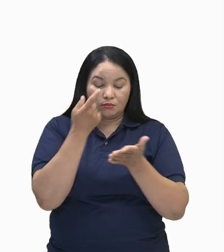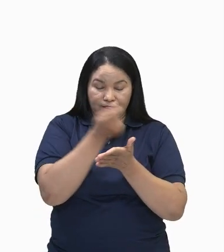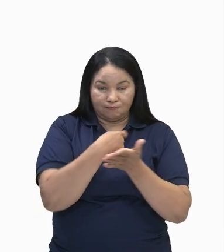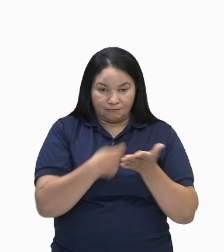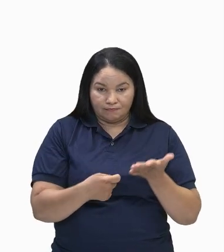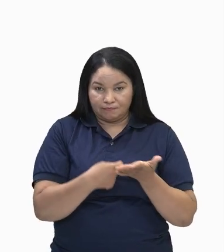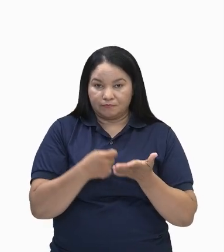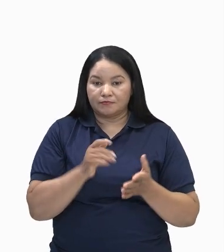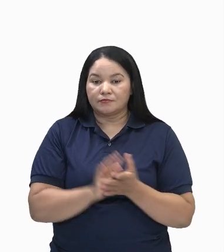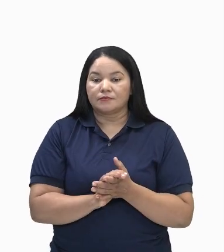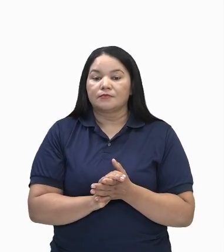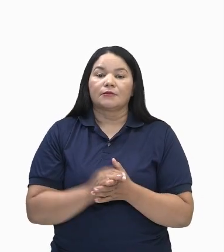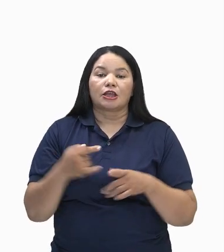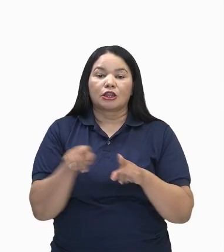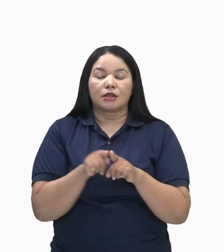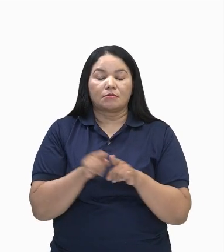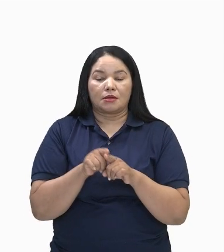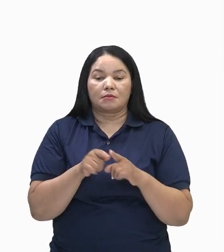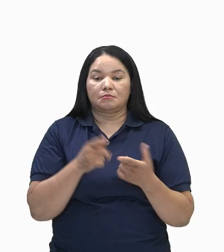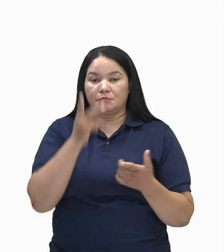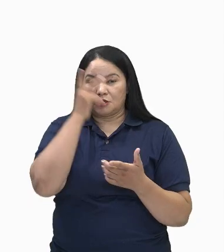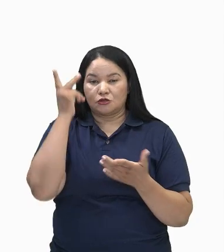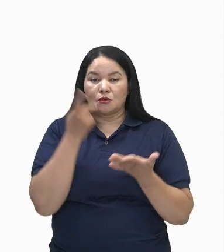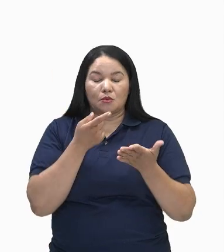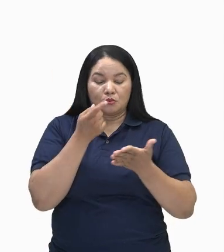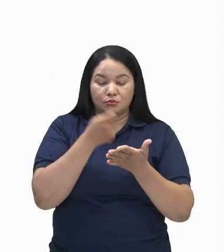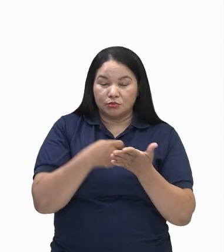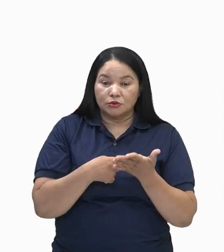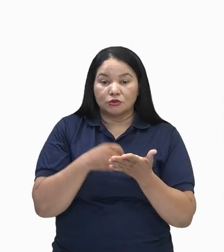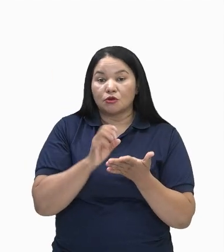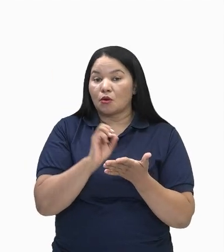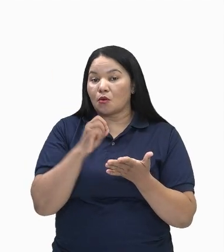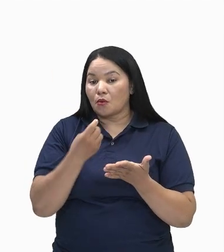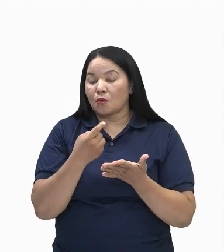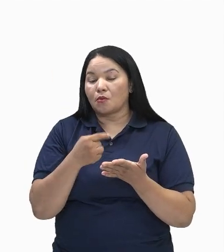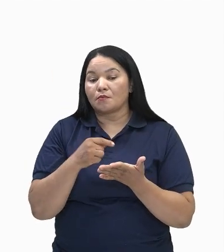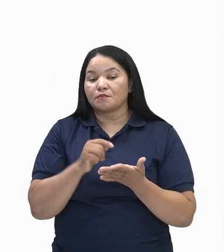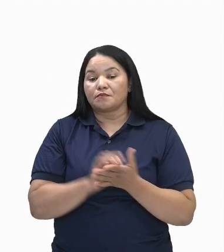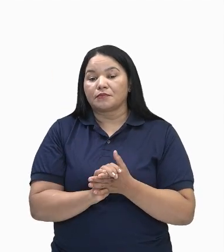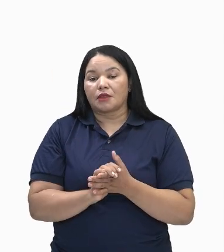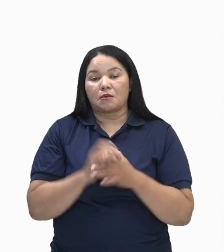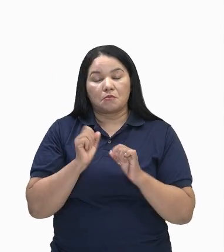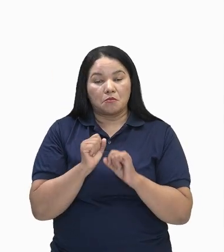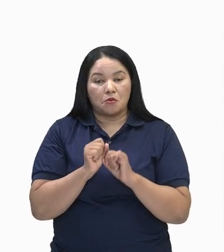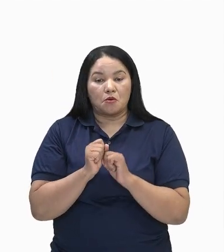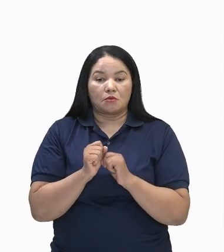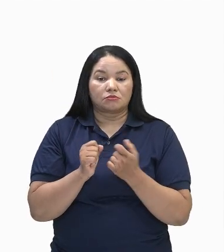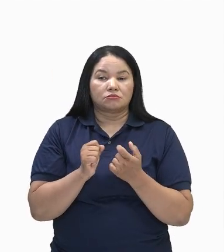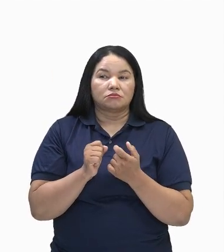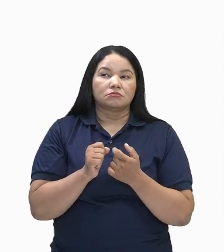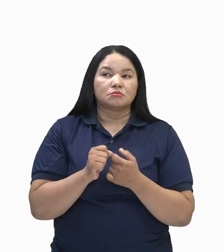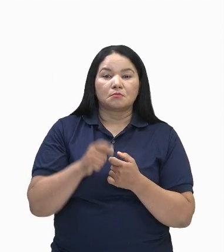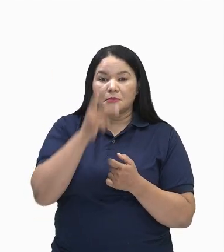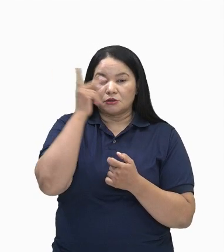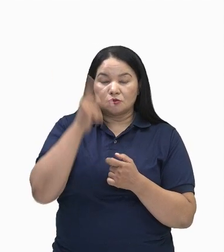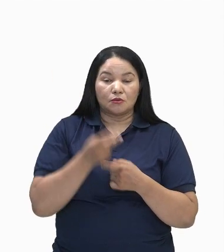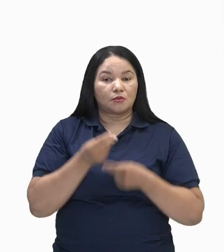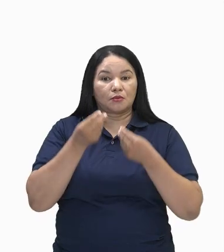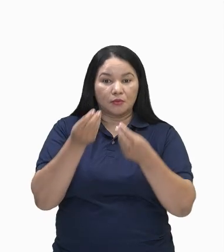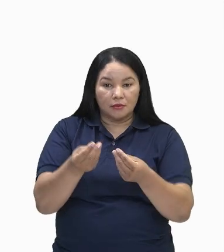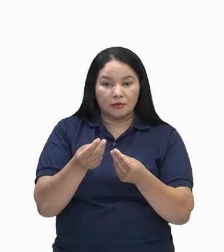O destinatário é quem pode intervir ou solucionar o problema, geralmente por estar em uma